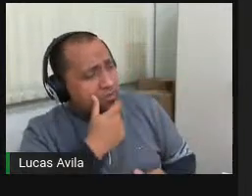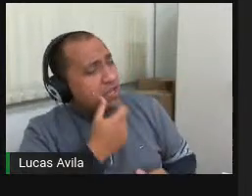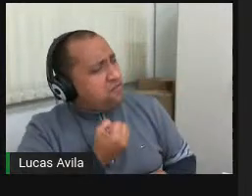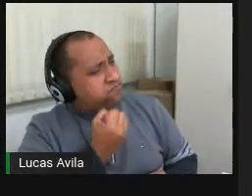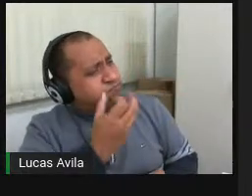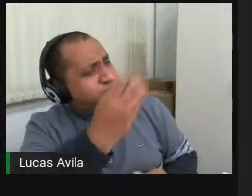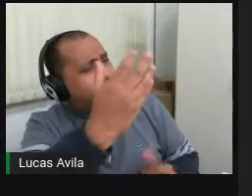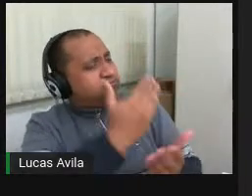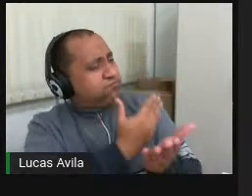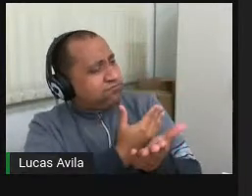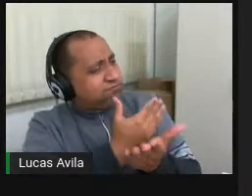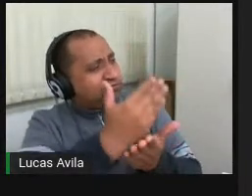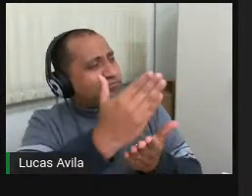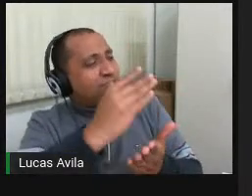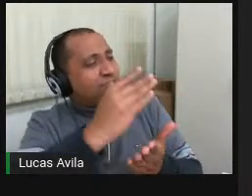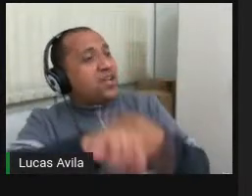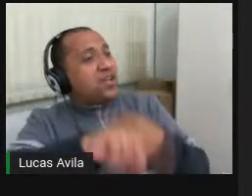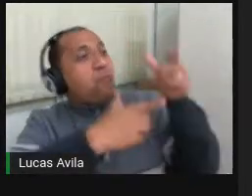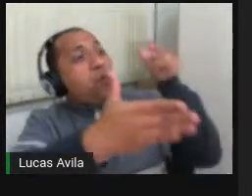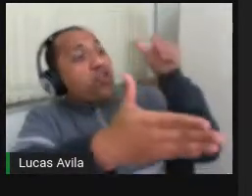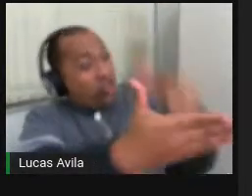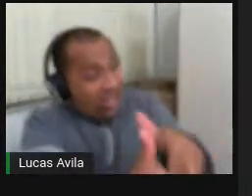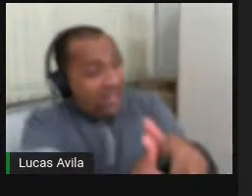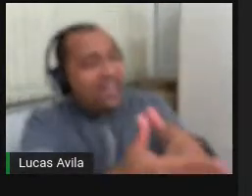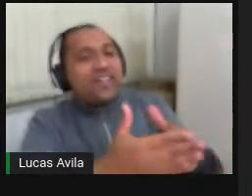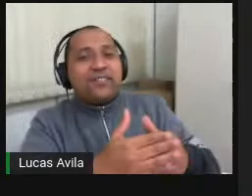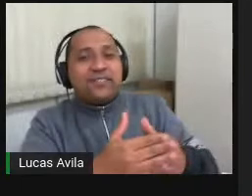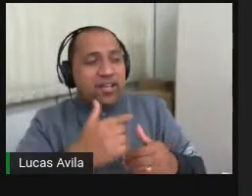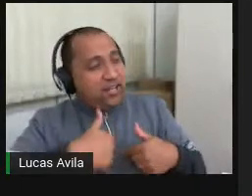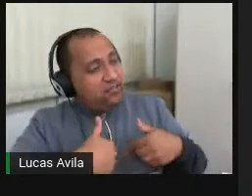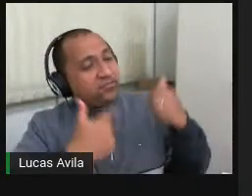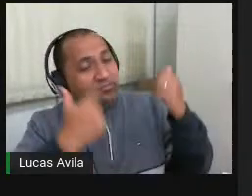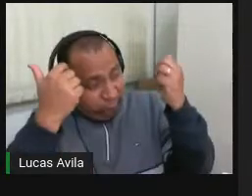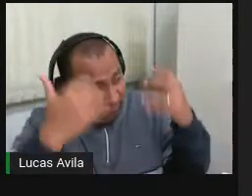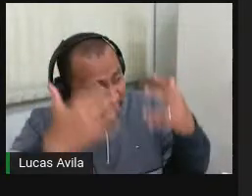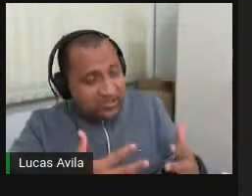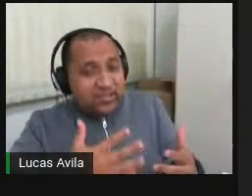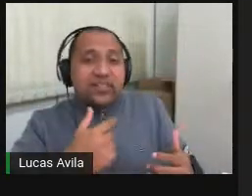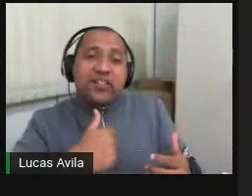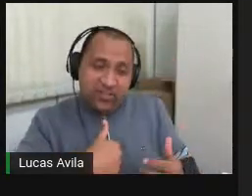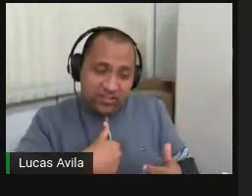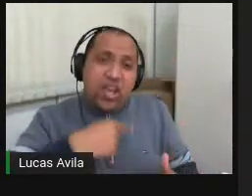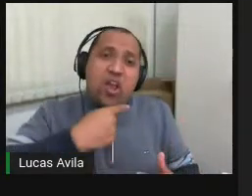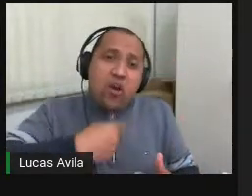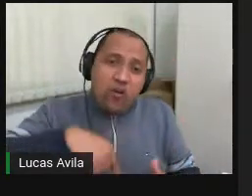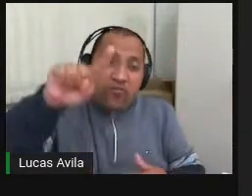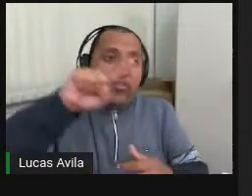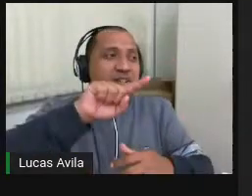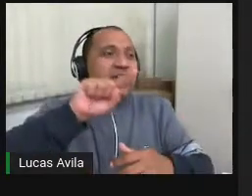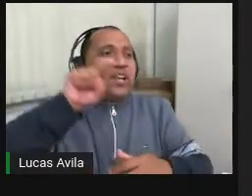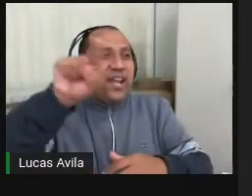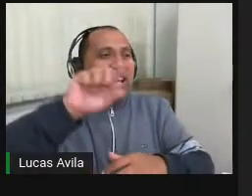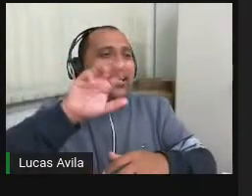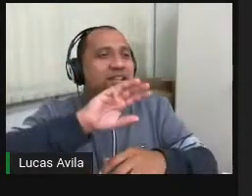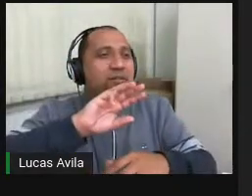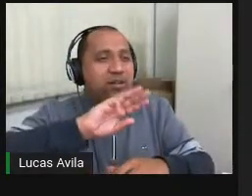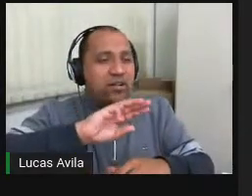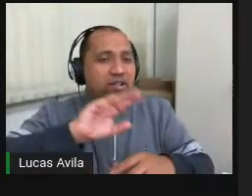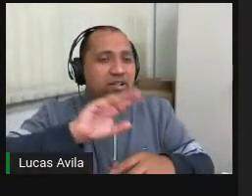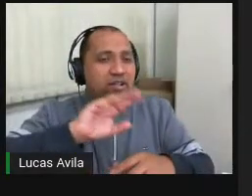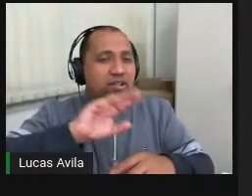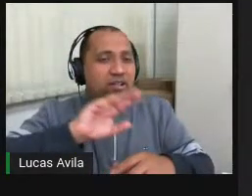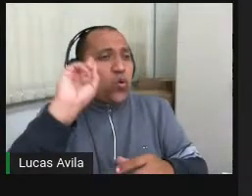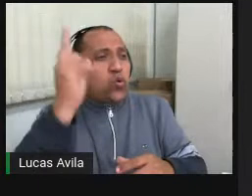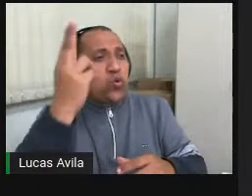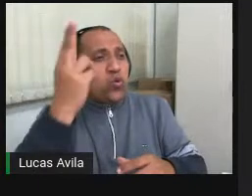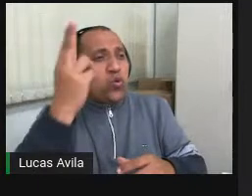começam depois que a gente chega. Te digo isso, que uma vez fui a Montevidéu e só na volta, quando comecei a